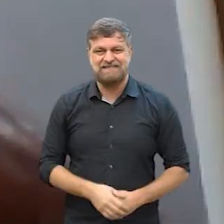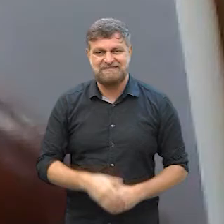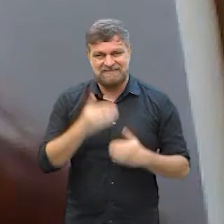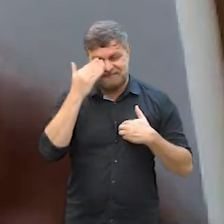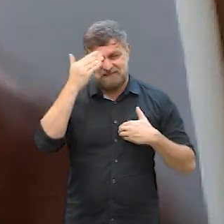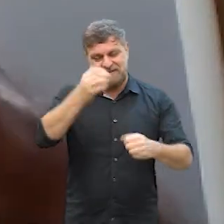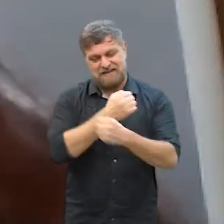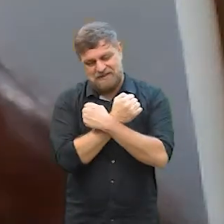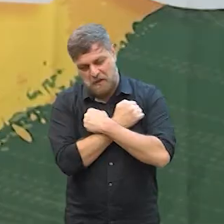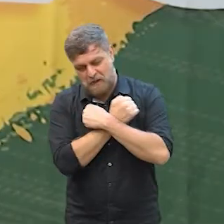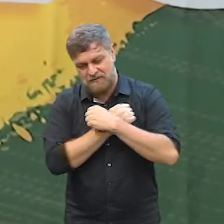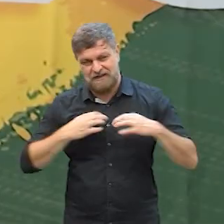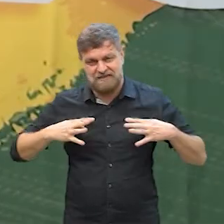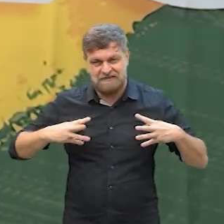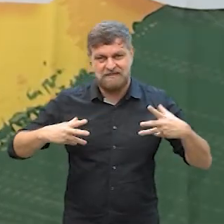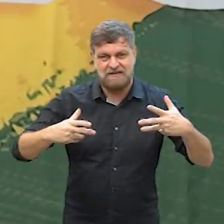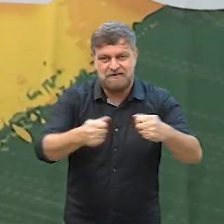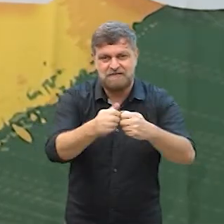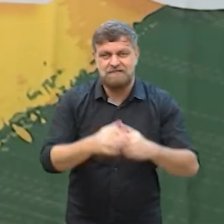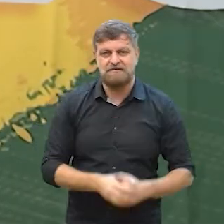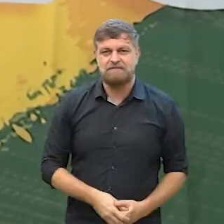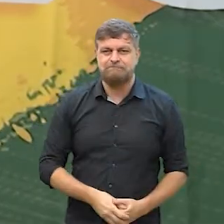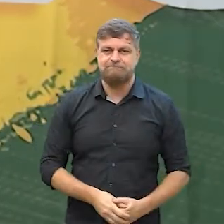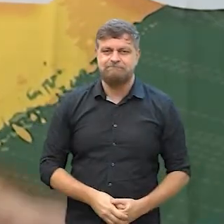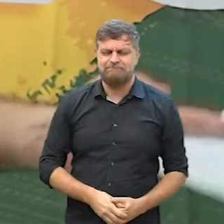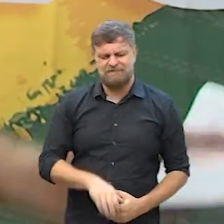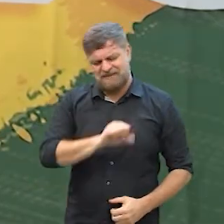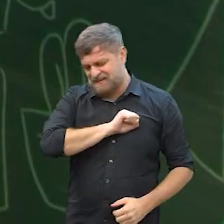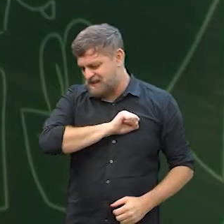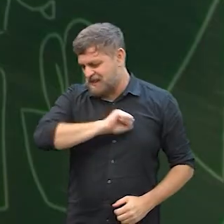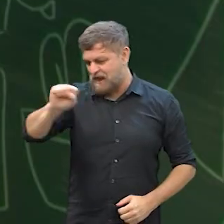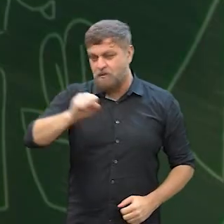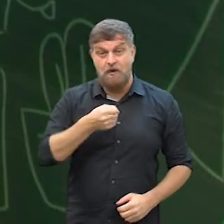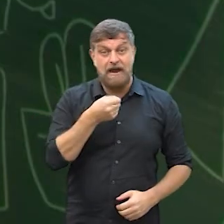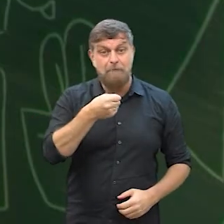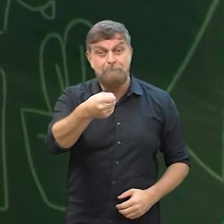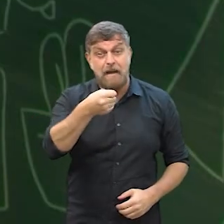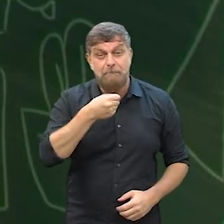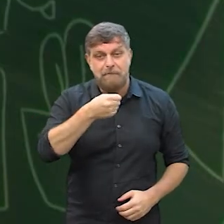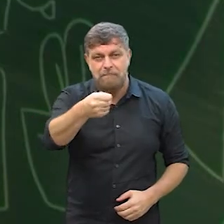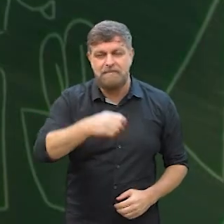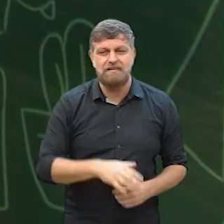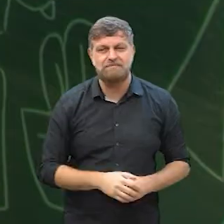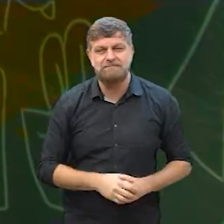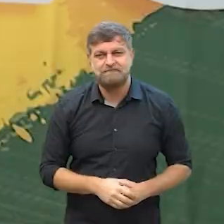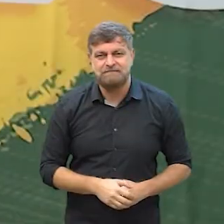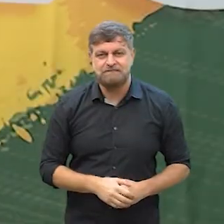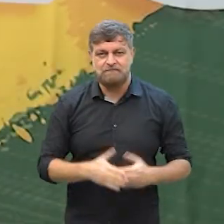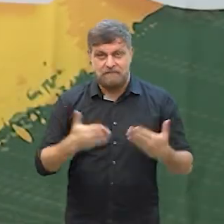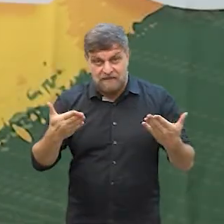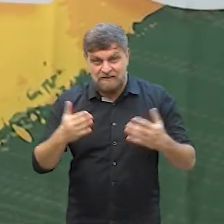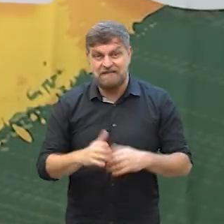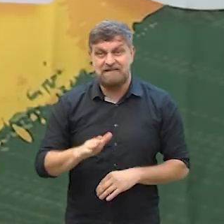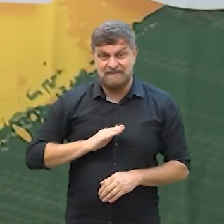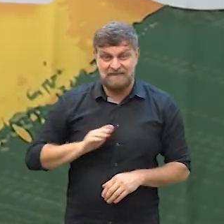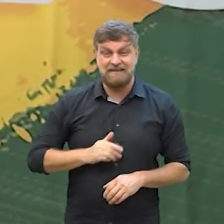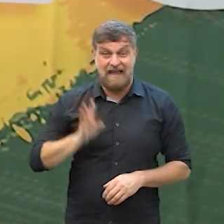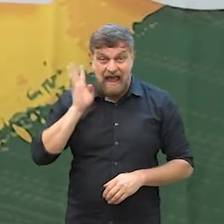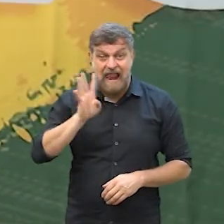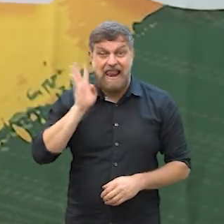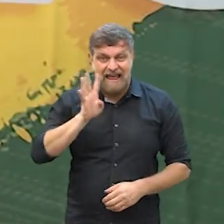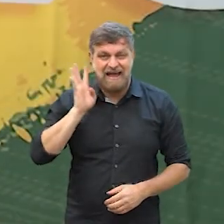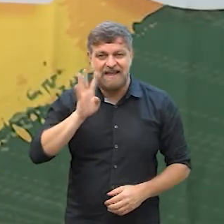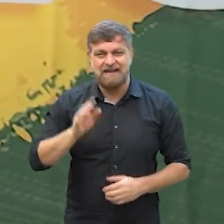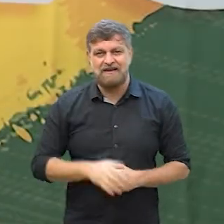vocês, pessoal. Um abraço para todos aí. Valeu, show de bola. Muito obrigado pela entrevista, professor Newton. Portanto, uma situação